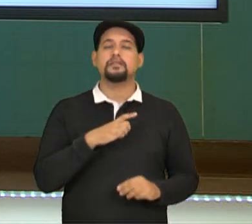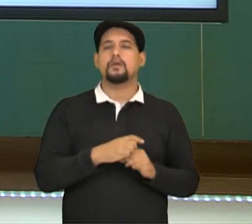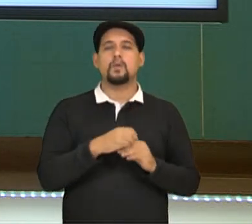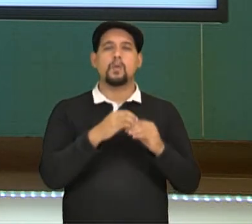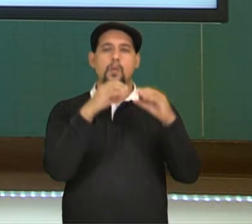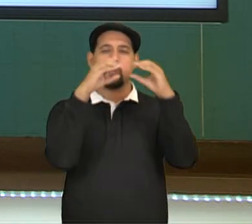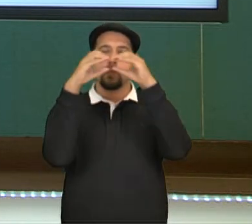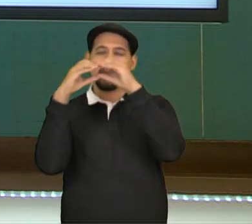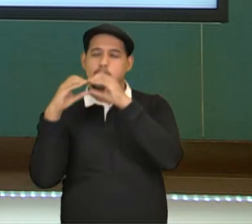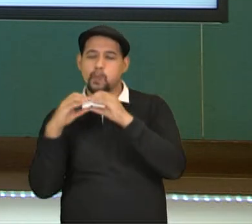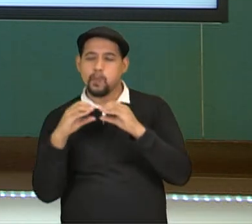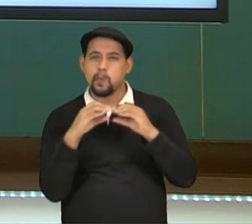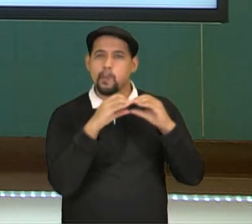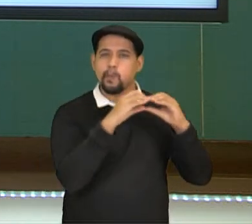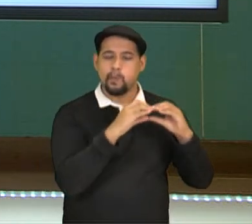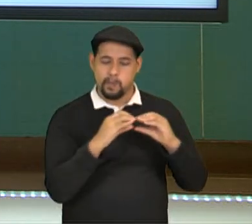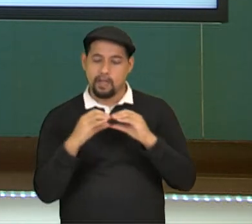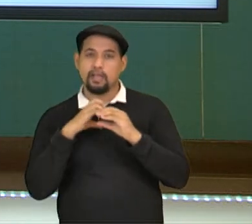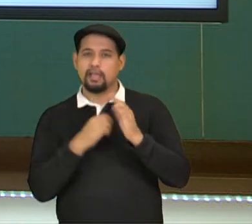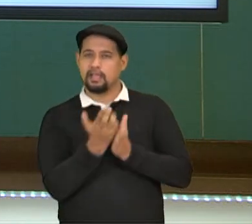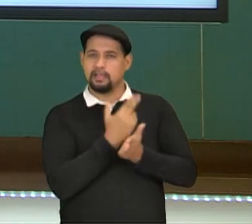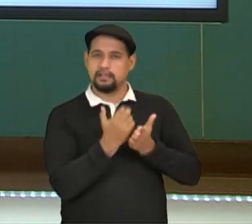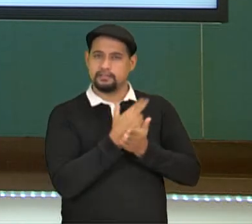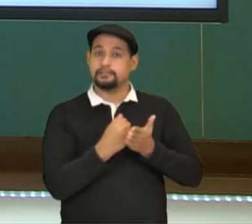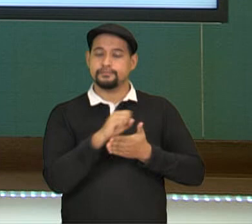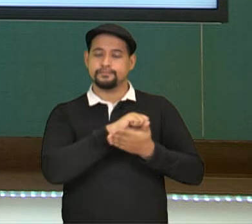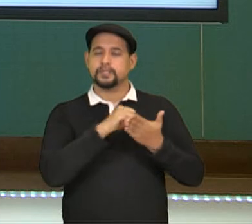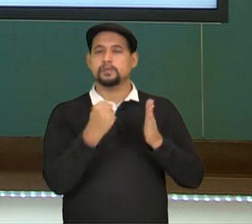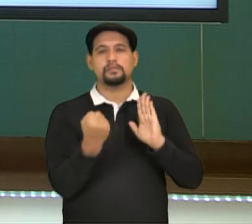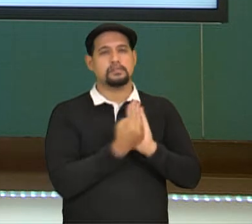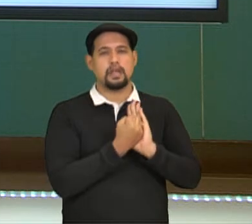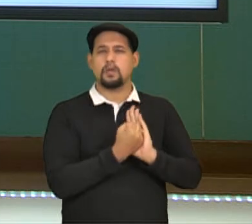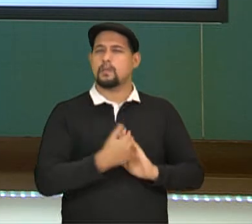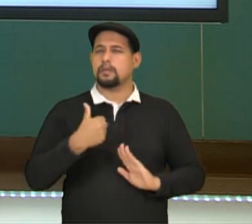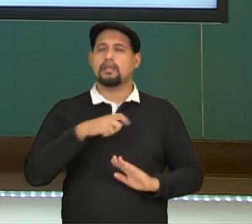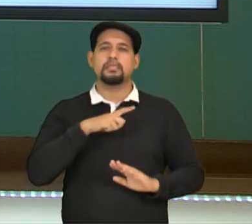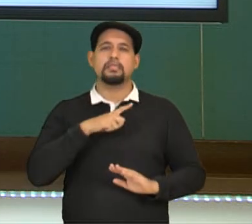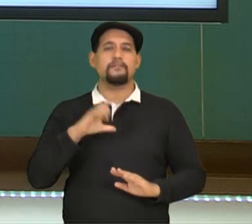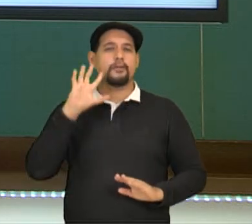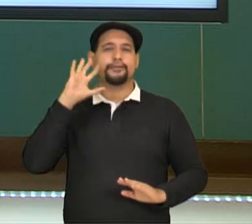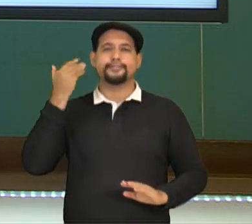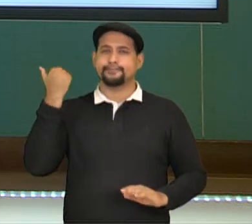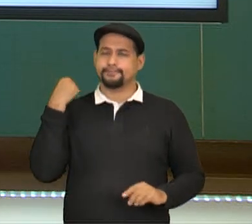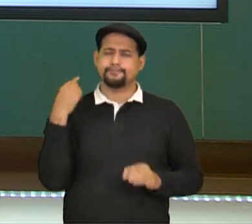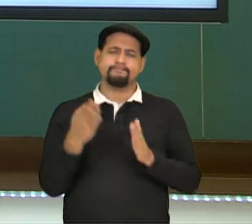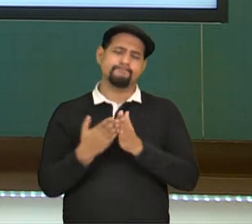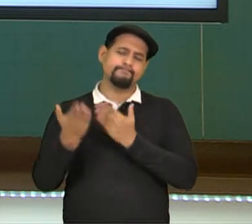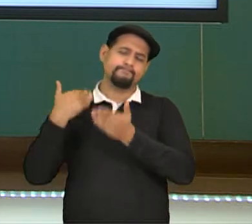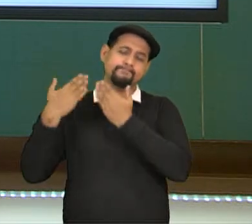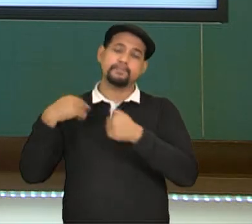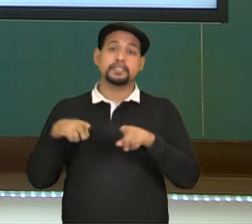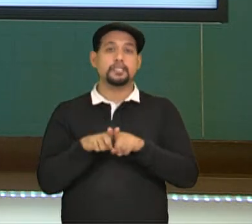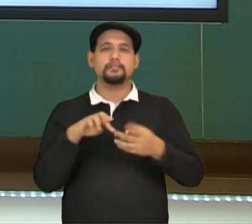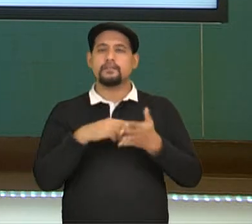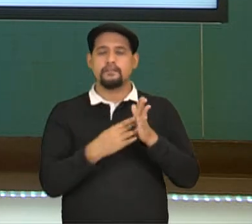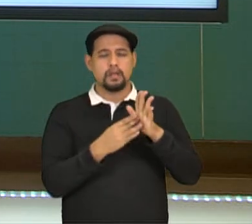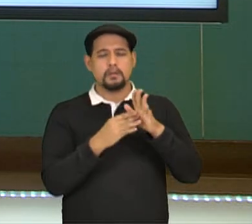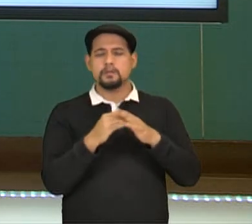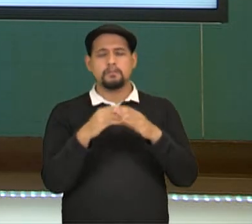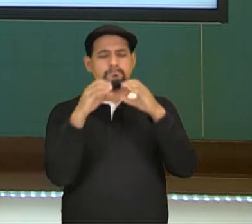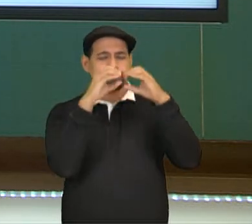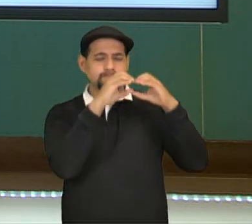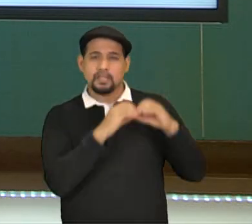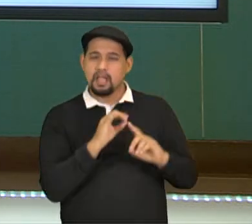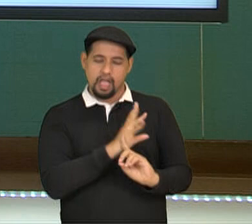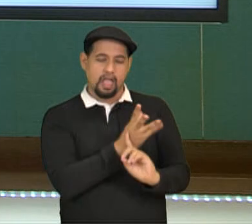né, de Justiniano do século I. Uma característica das igrejas, principalmente do Império Bizantino, é essa questão dos mosaicos, as artes.